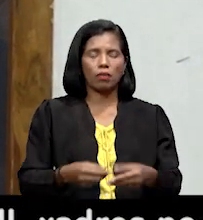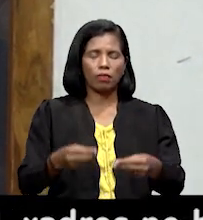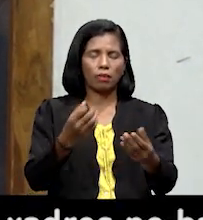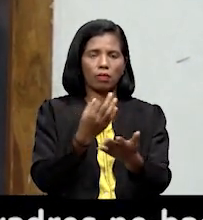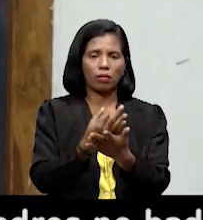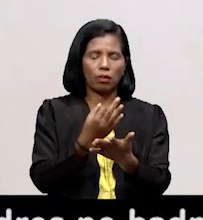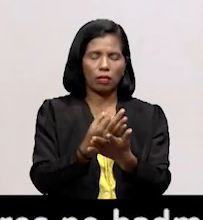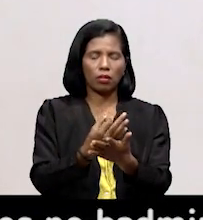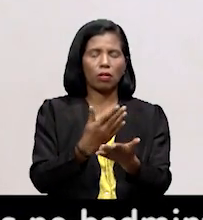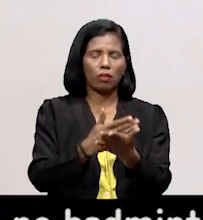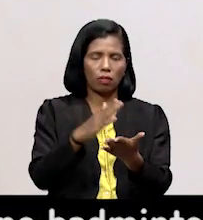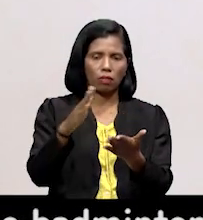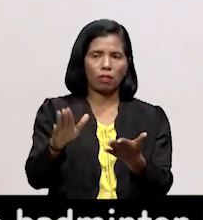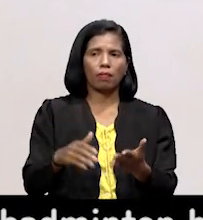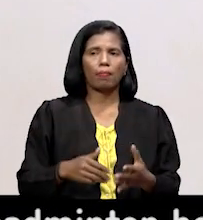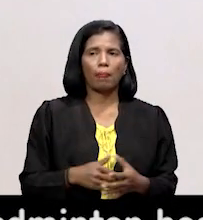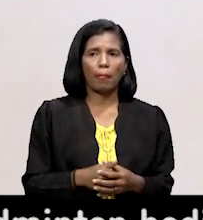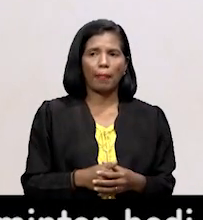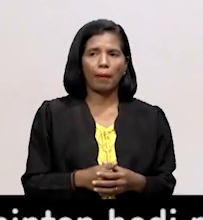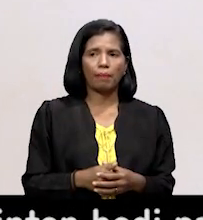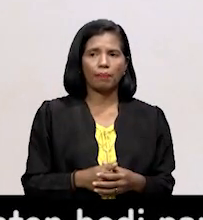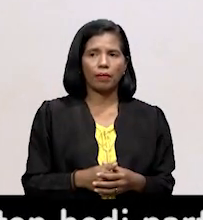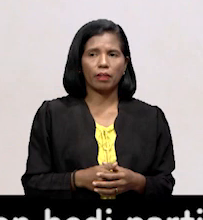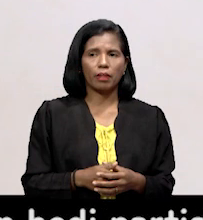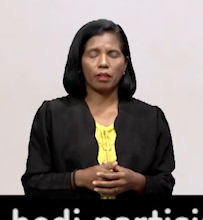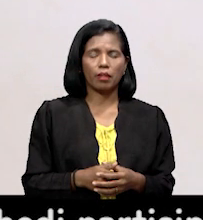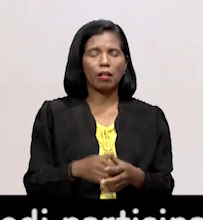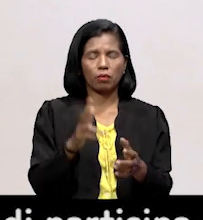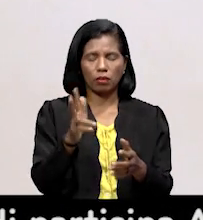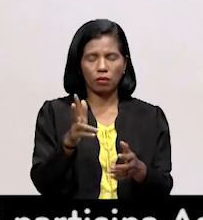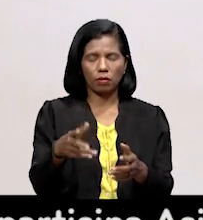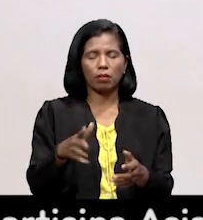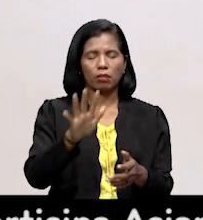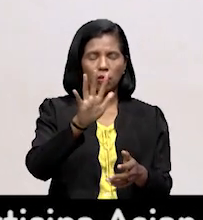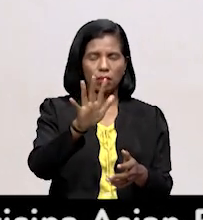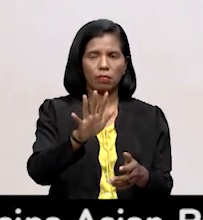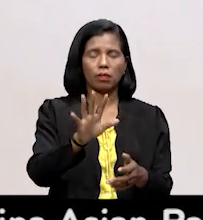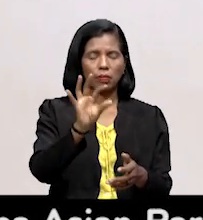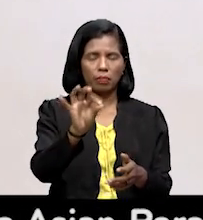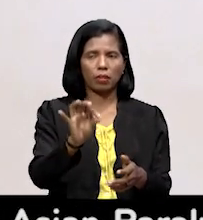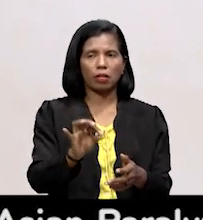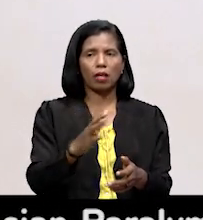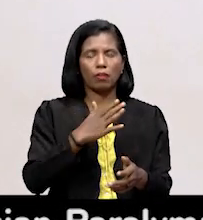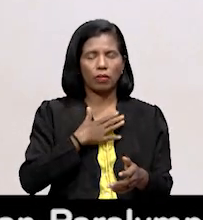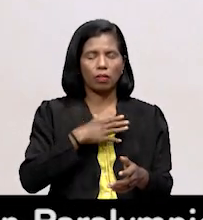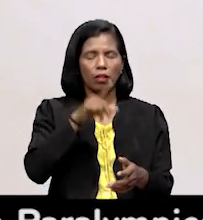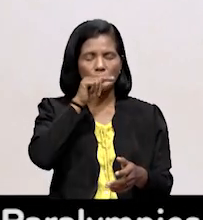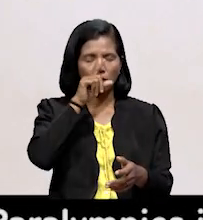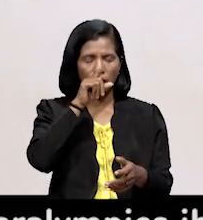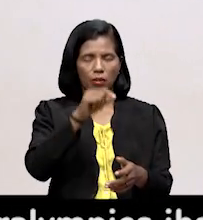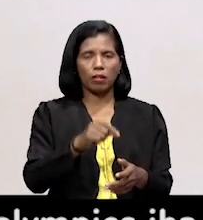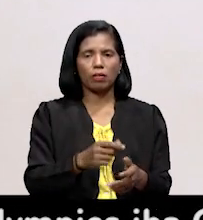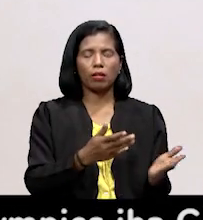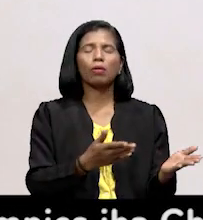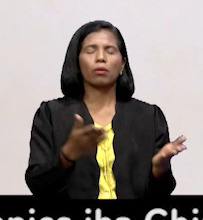mau ne hola né, ne hola de $39, há mais futevale $39. Ne para há futevale há ne mano inantulo, há ama inda resto né lhe lhe.